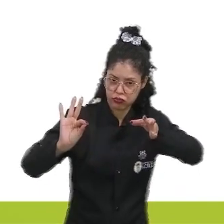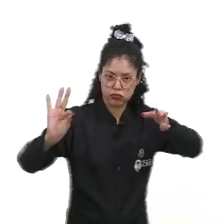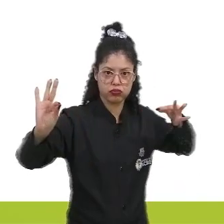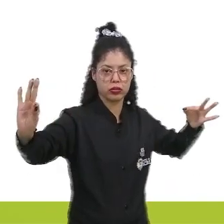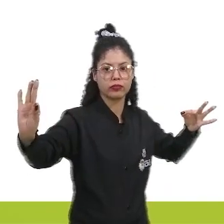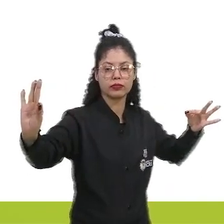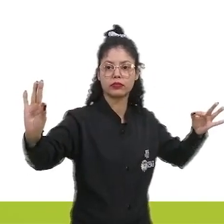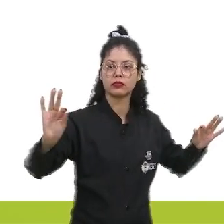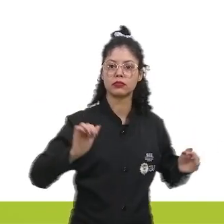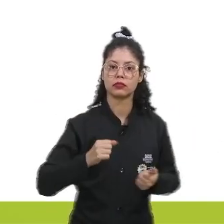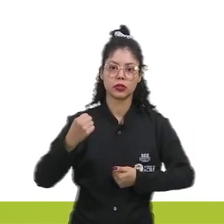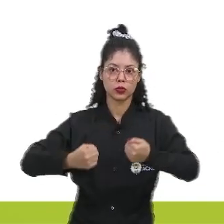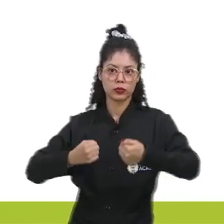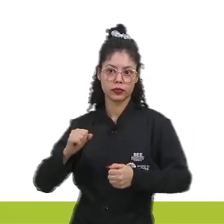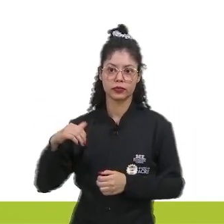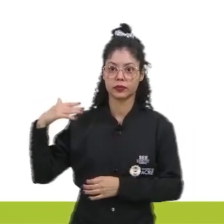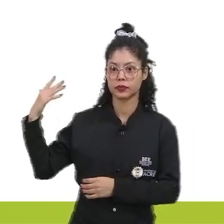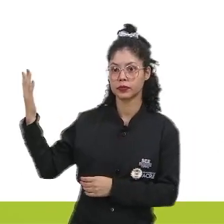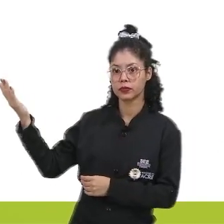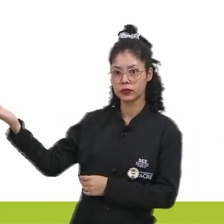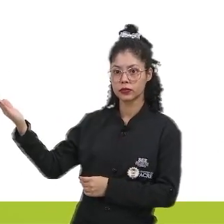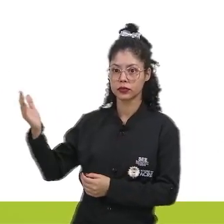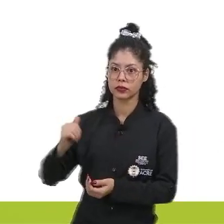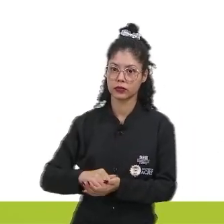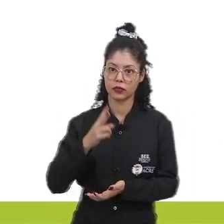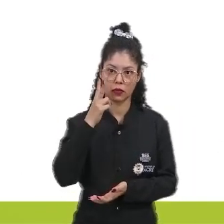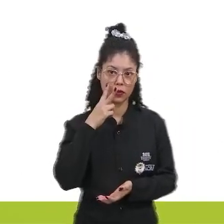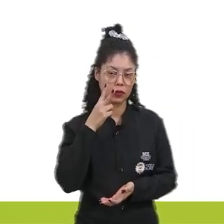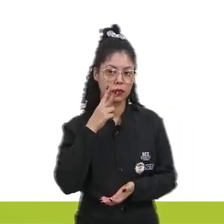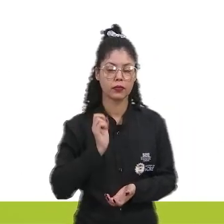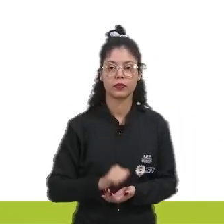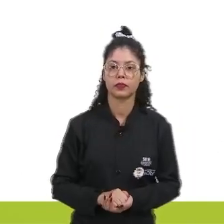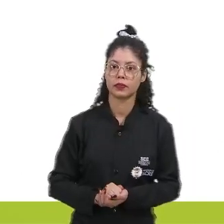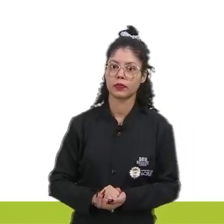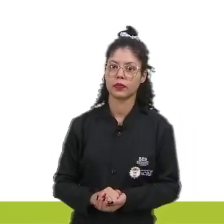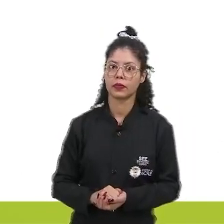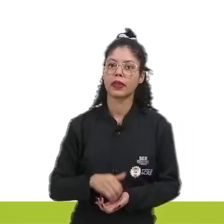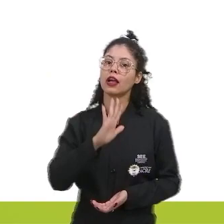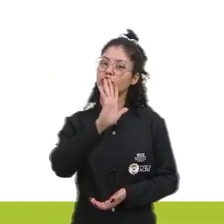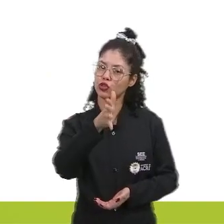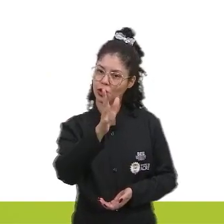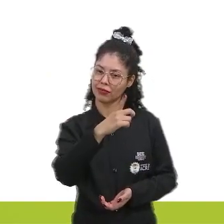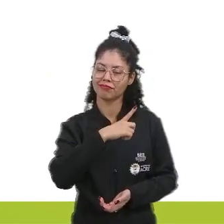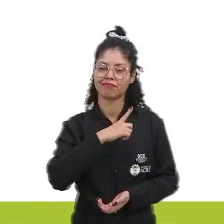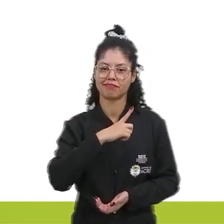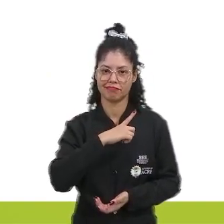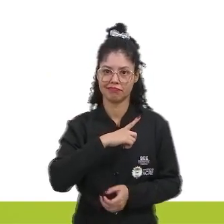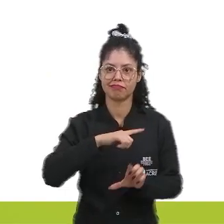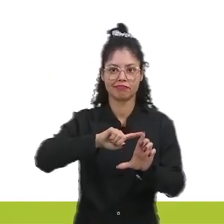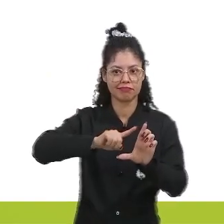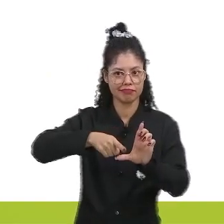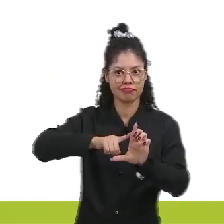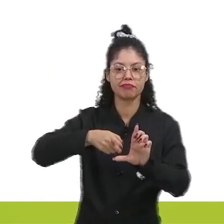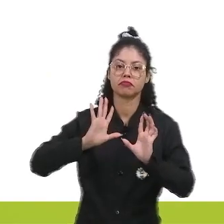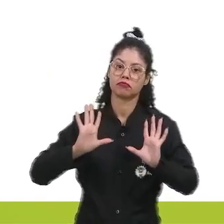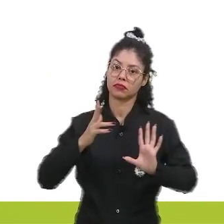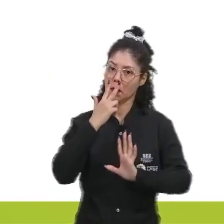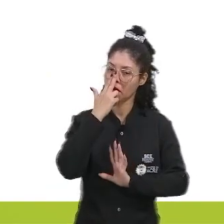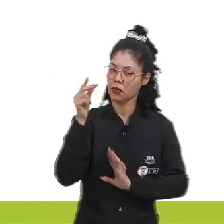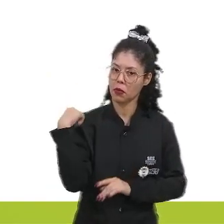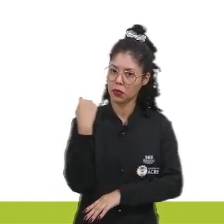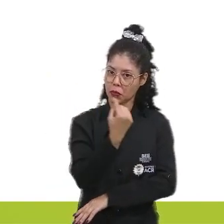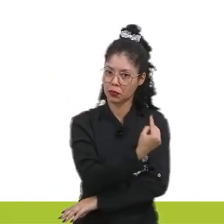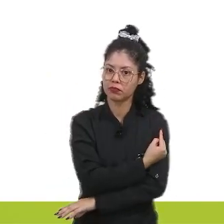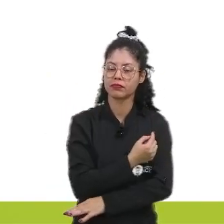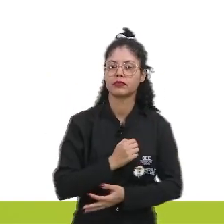é. Então nós temos aqui uma relação, se você observar o nosso coeficiente angular já está no problema, né? Já está de boa aí, já está aparecendo para a gente,